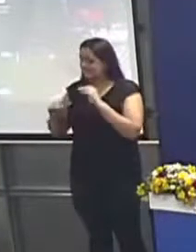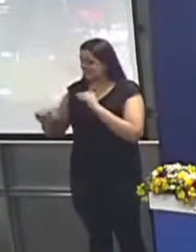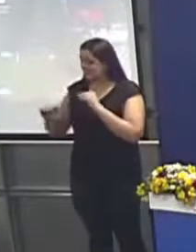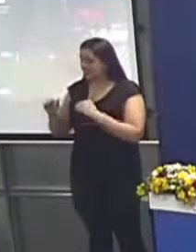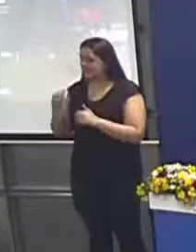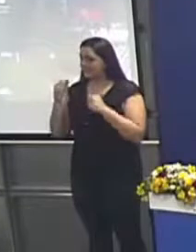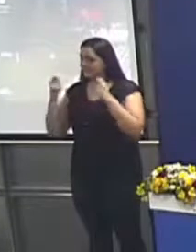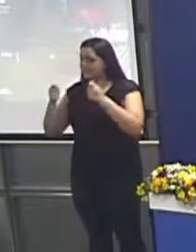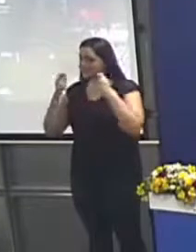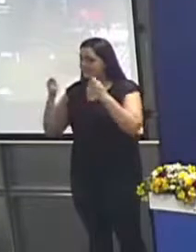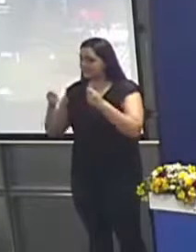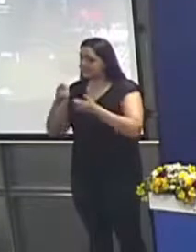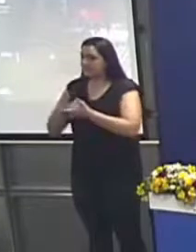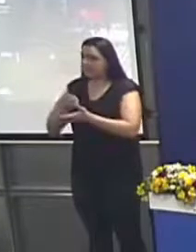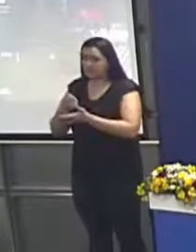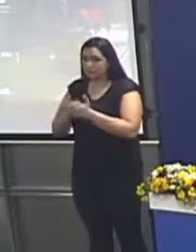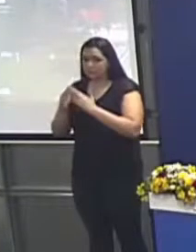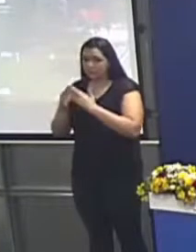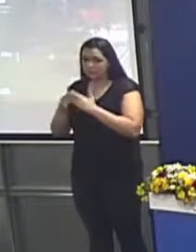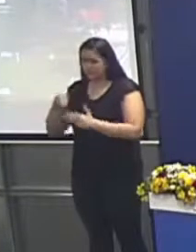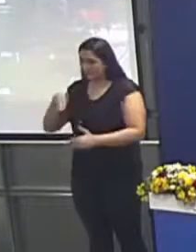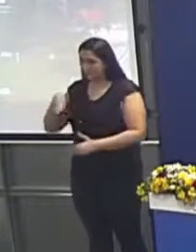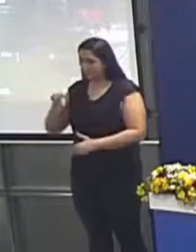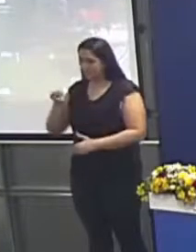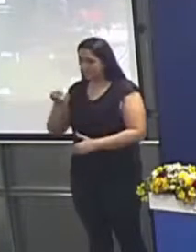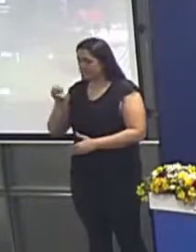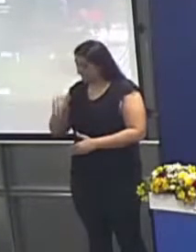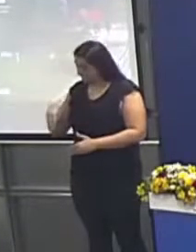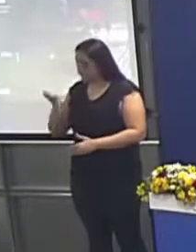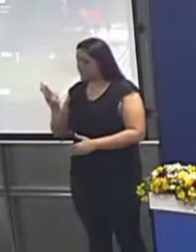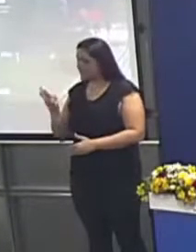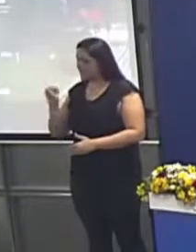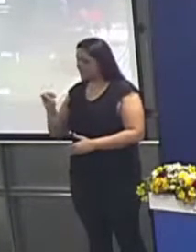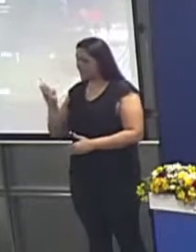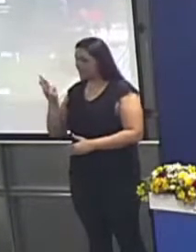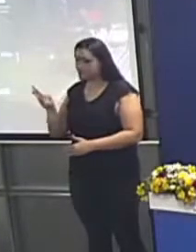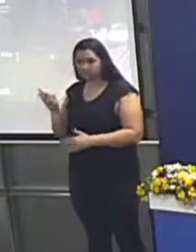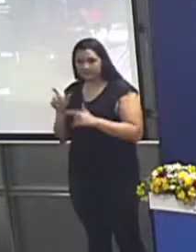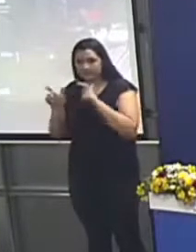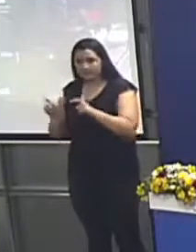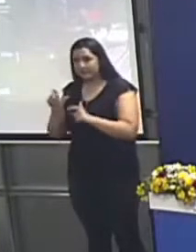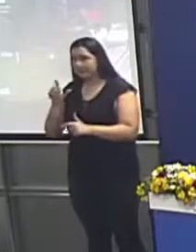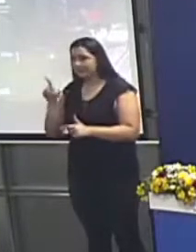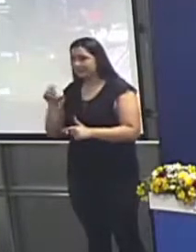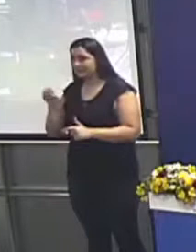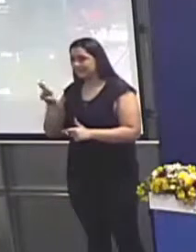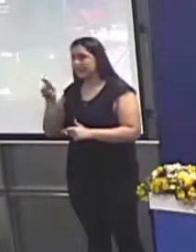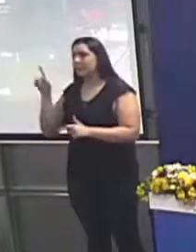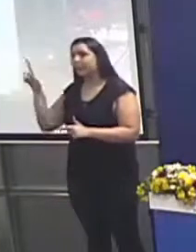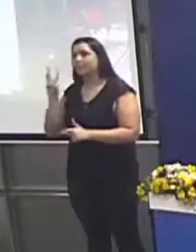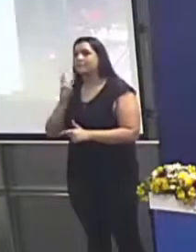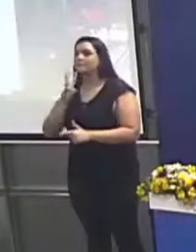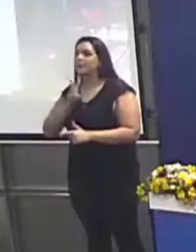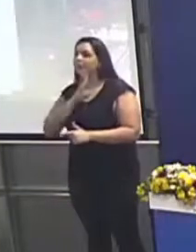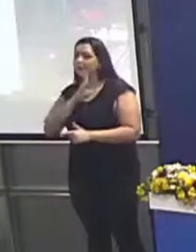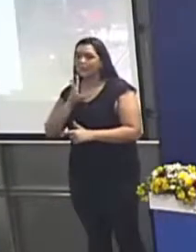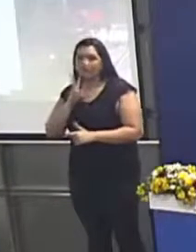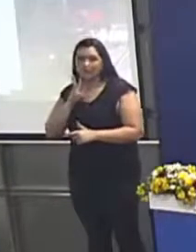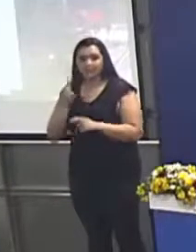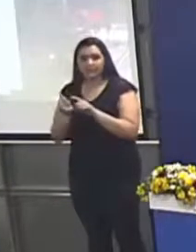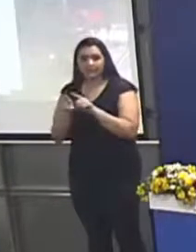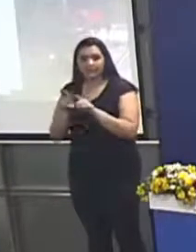Luiz, militante na luta por moradia pelo MTST, na ocupação Osiel Alves de Mauá, também faz parte